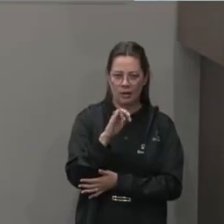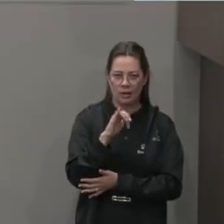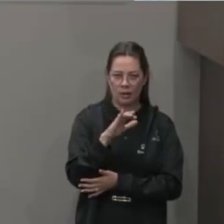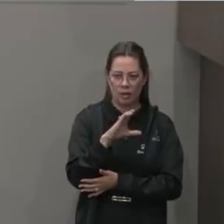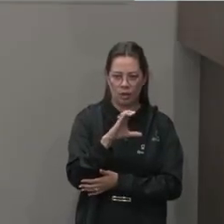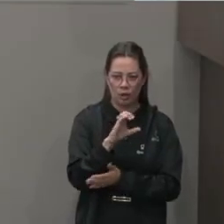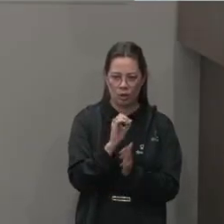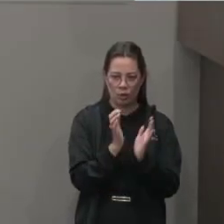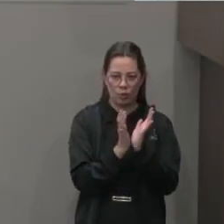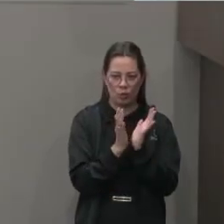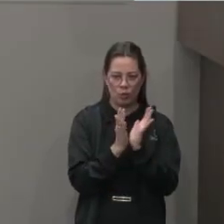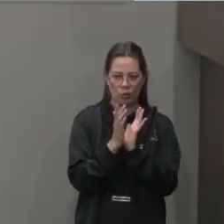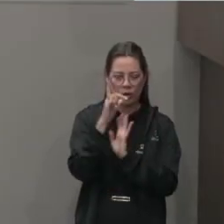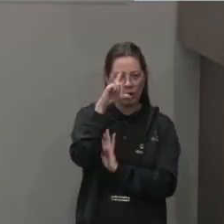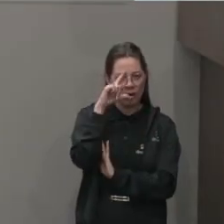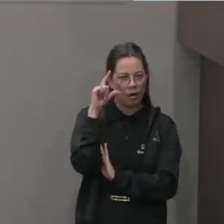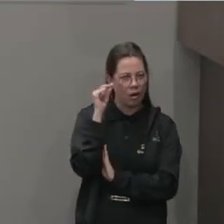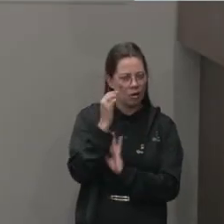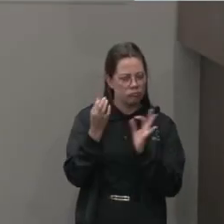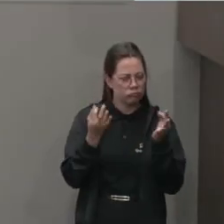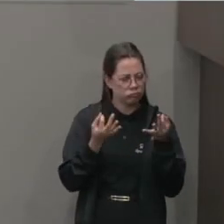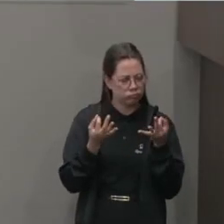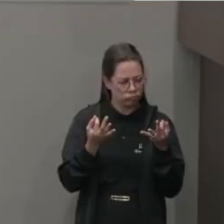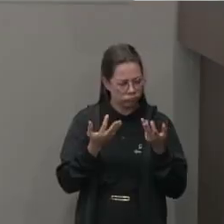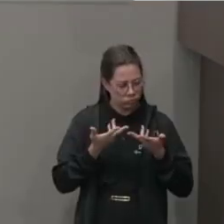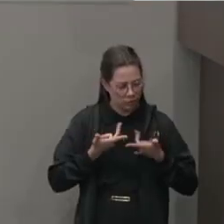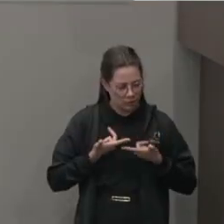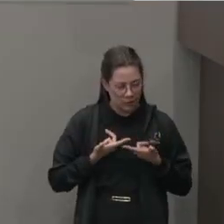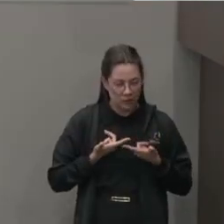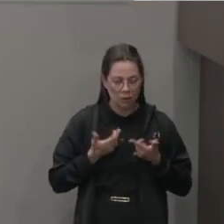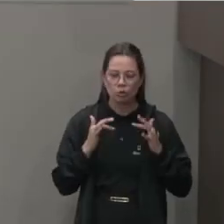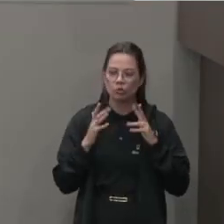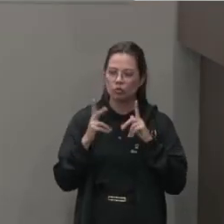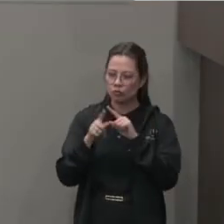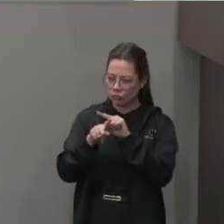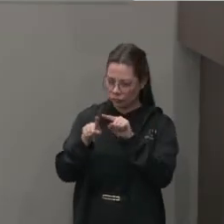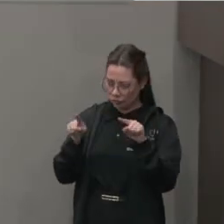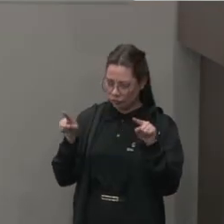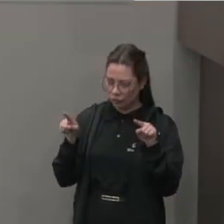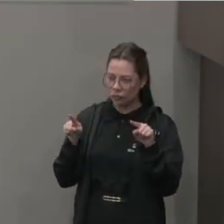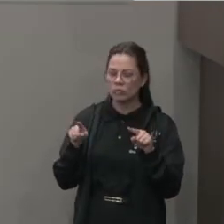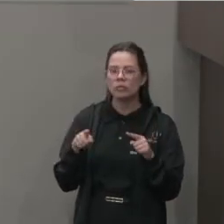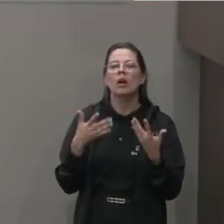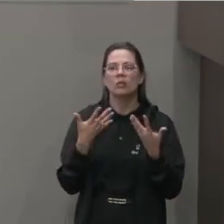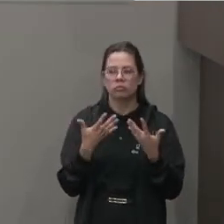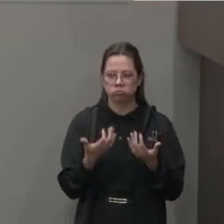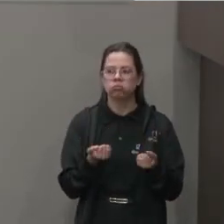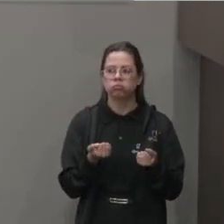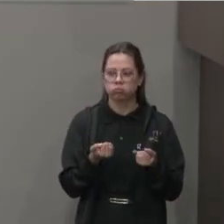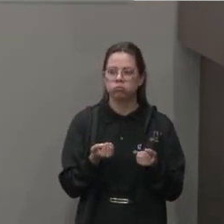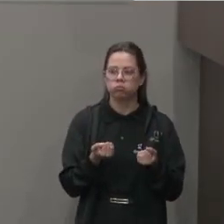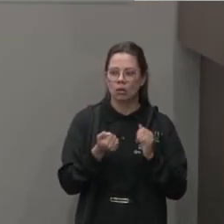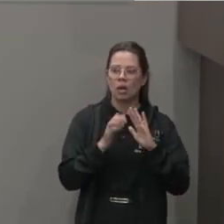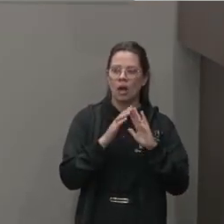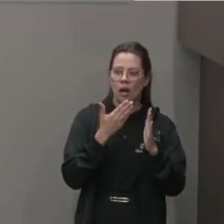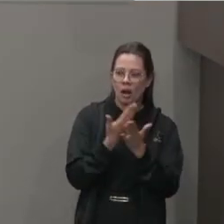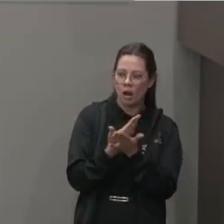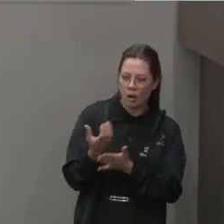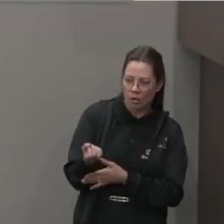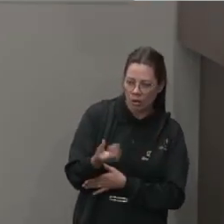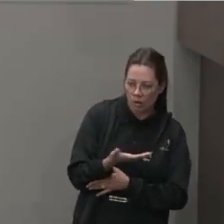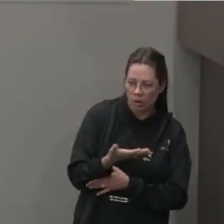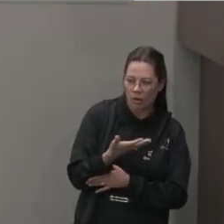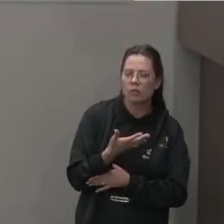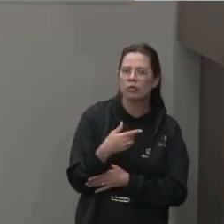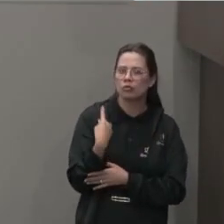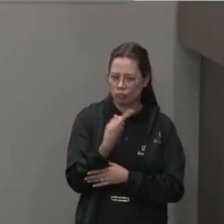da colega Regina, é sensacional. Todos aqui estamos a favor, né? Uma escola nova,